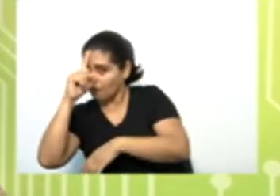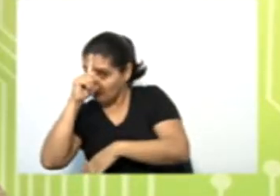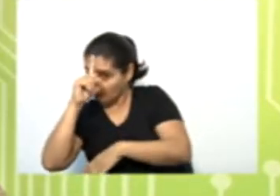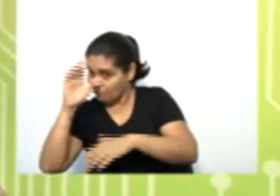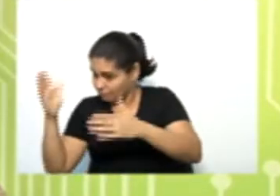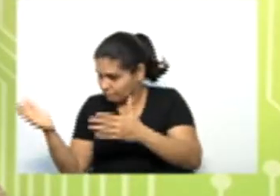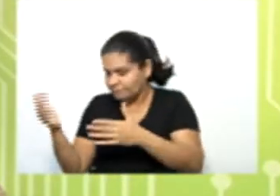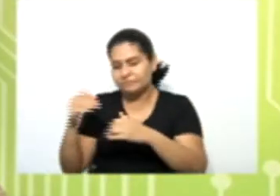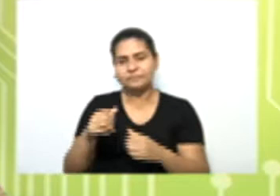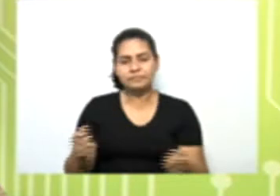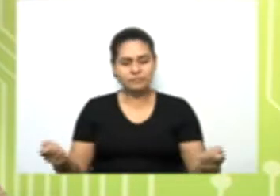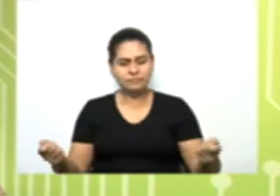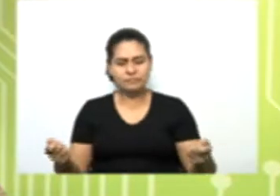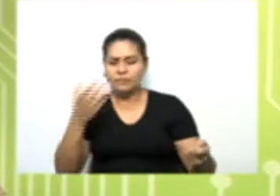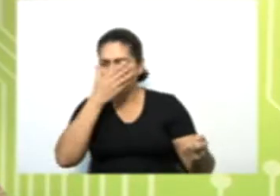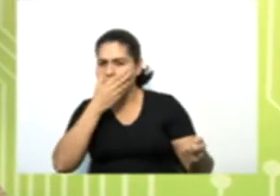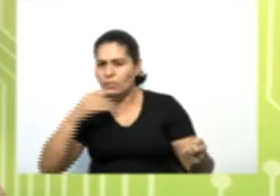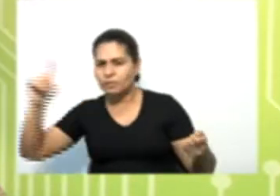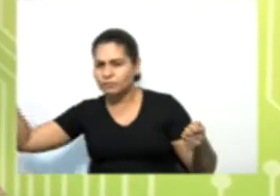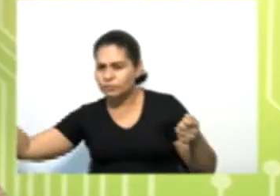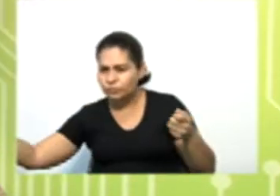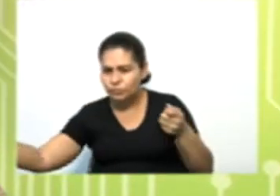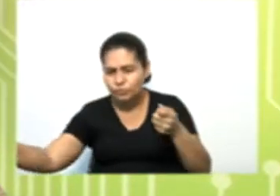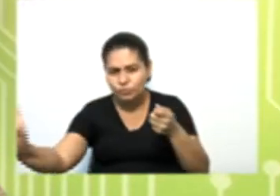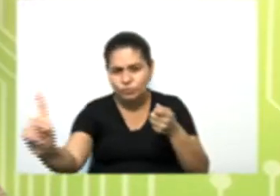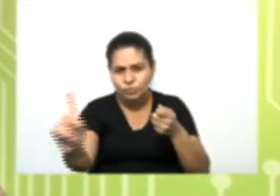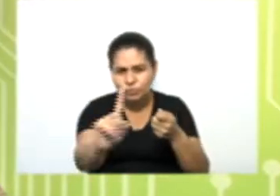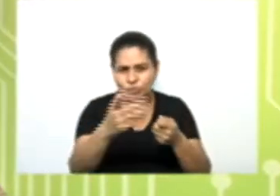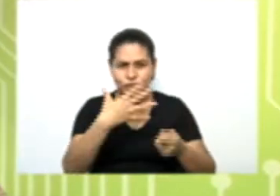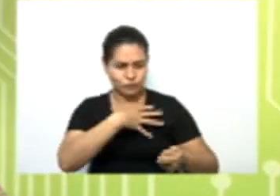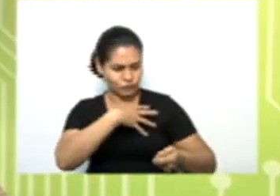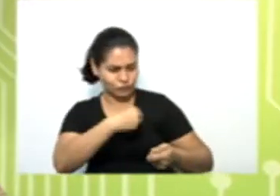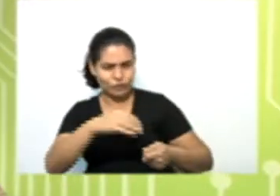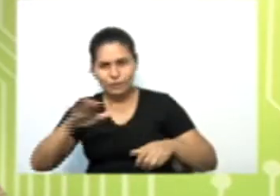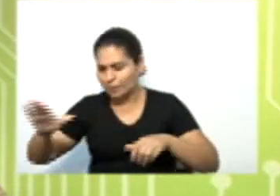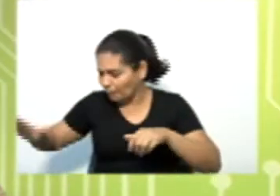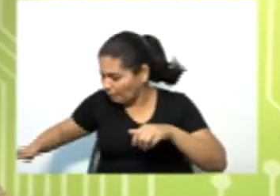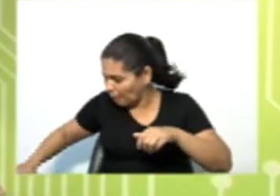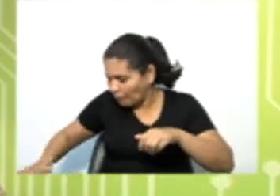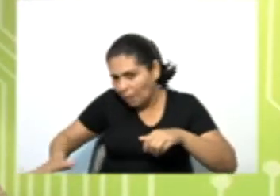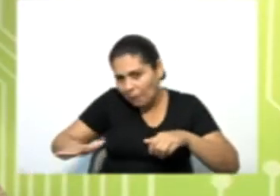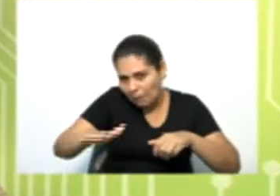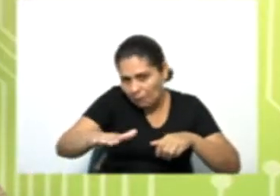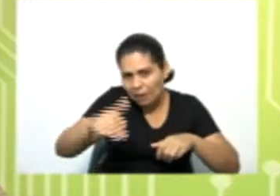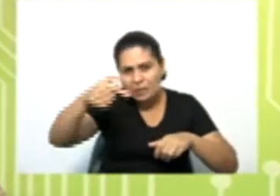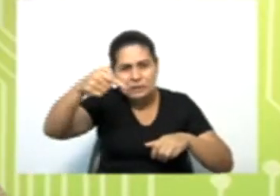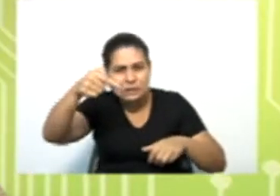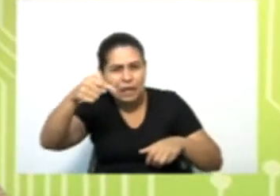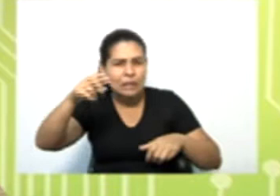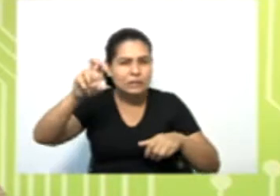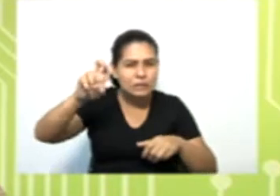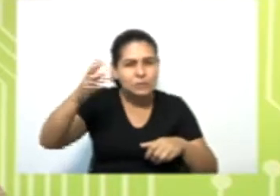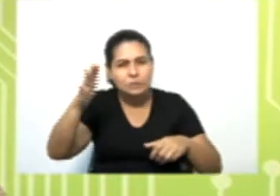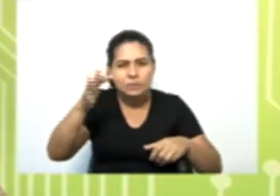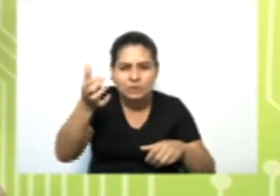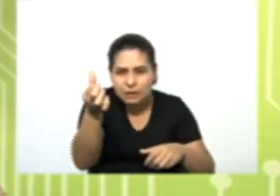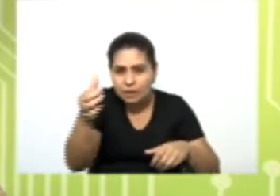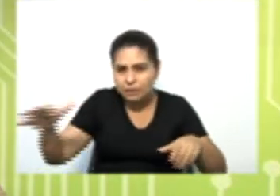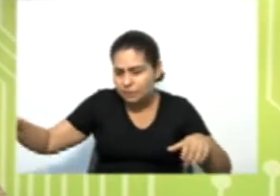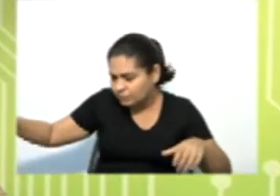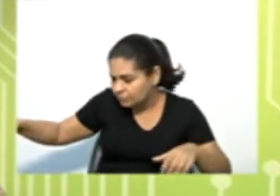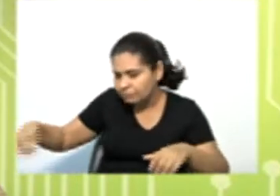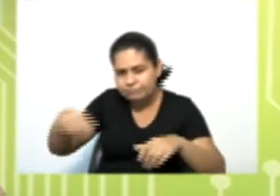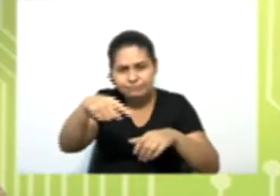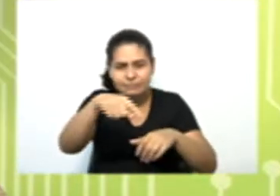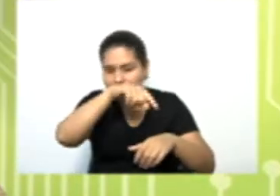lá nesse hospital, entrou um senhor com 3 filhos, pequenininhos lá, de 7, 6, 5 aninhos, não é? E esse